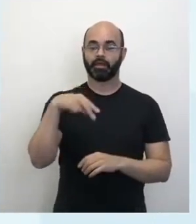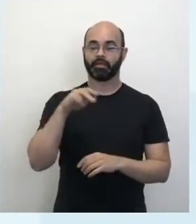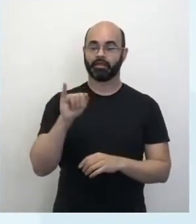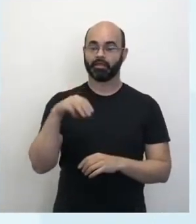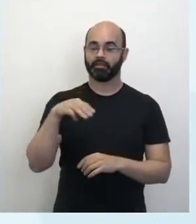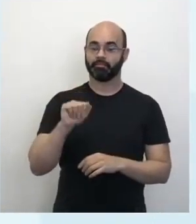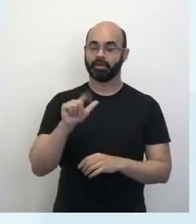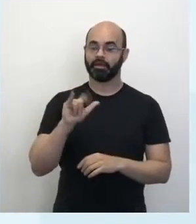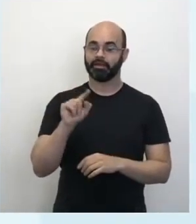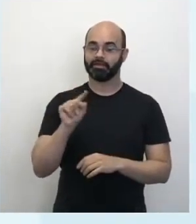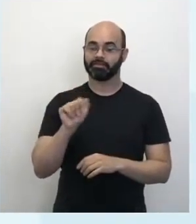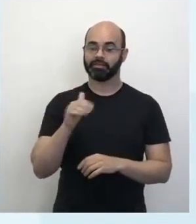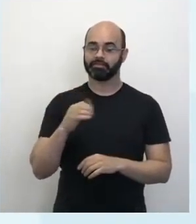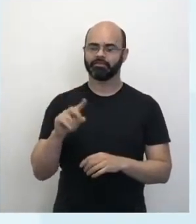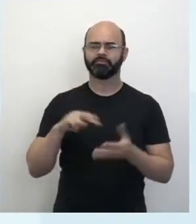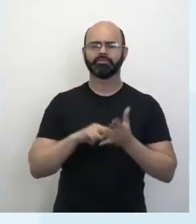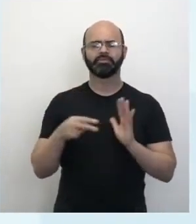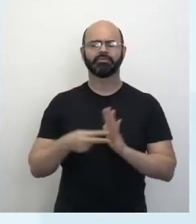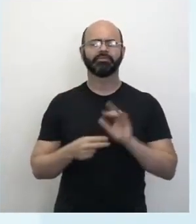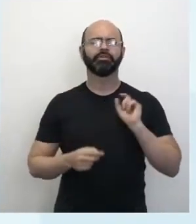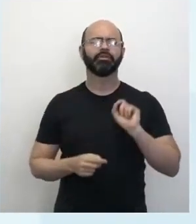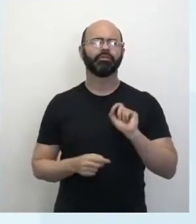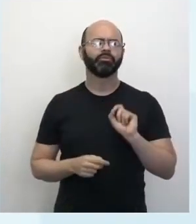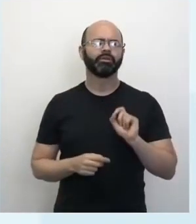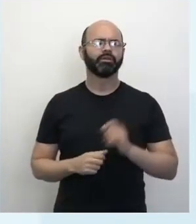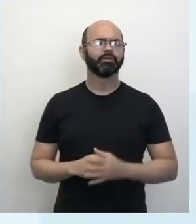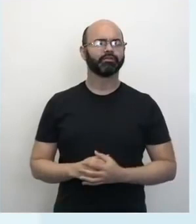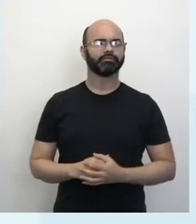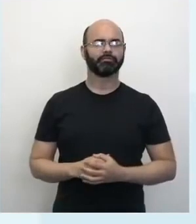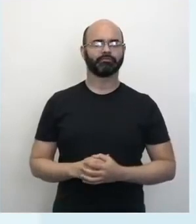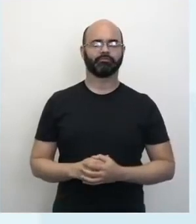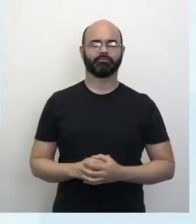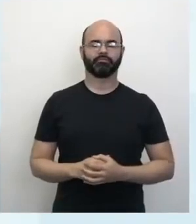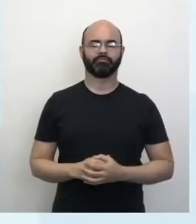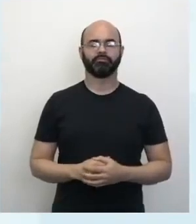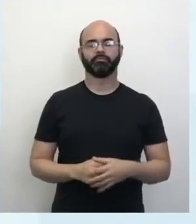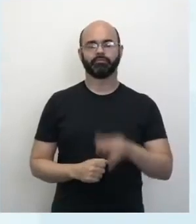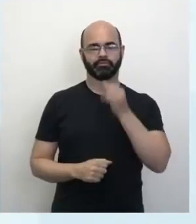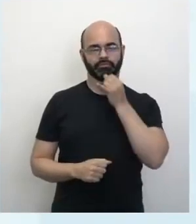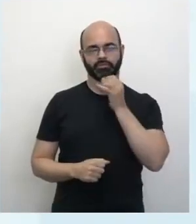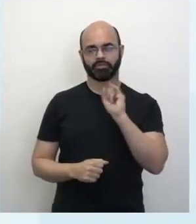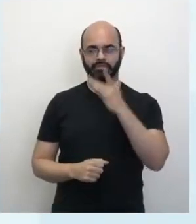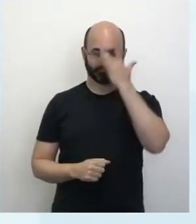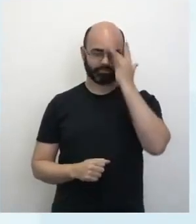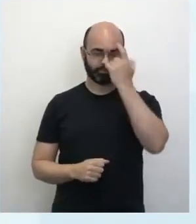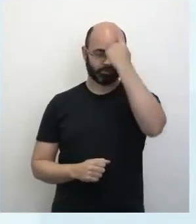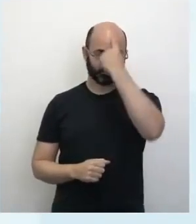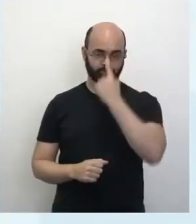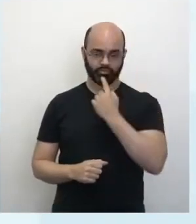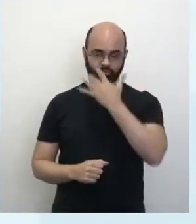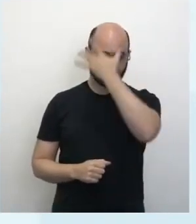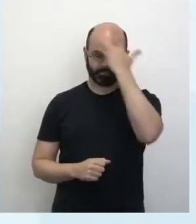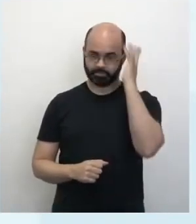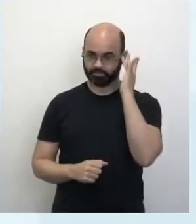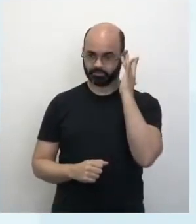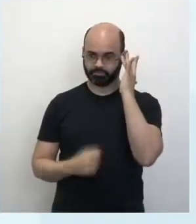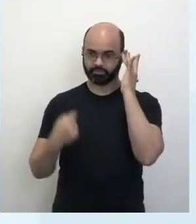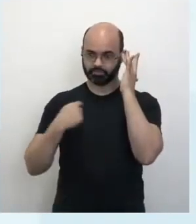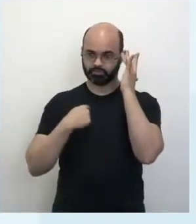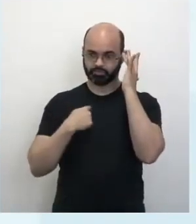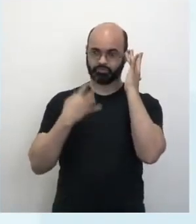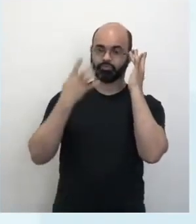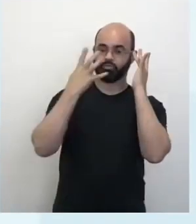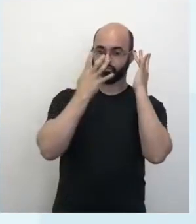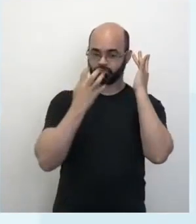animalização. O que seria isso? É quando nós utilizamos características dos seres humanos, né, a animais. Então,